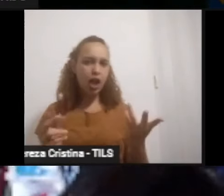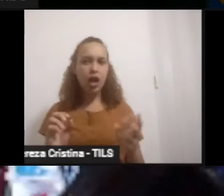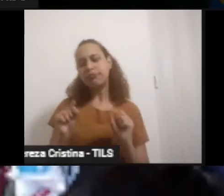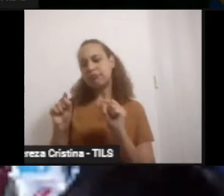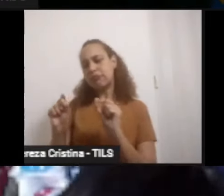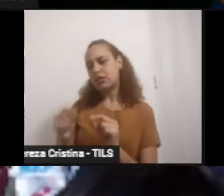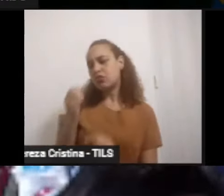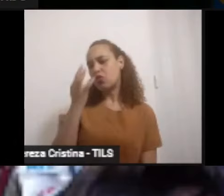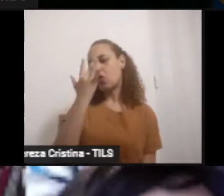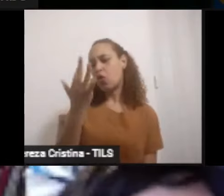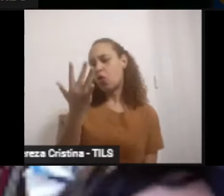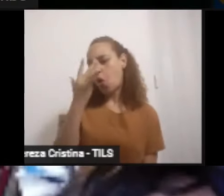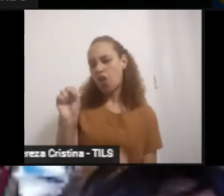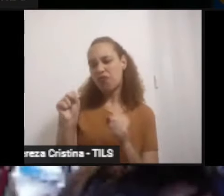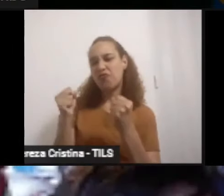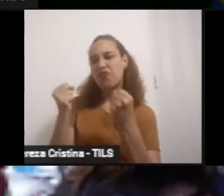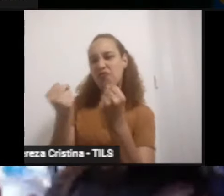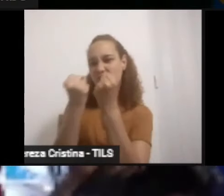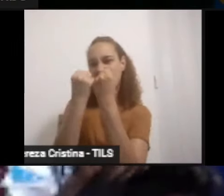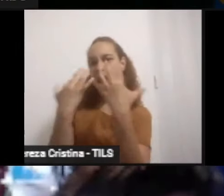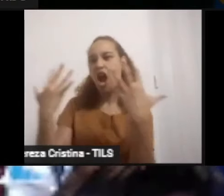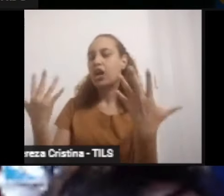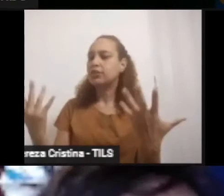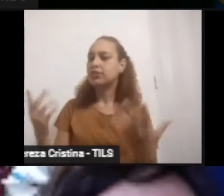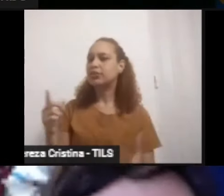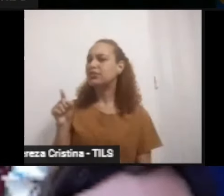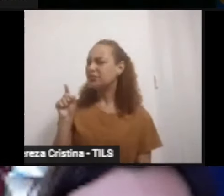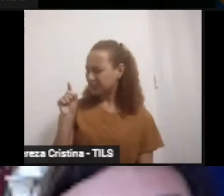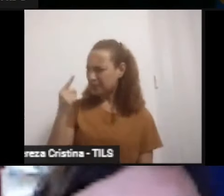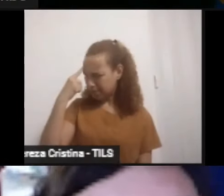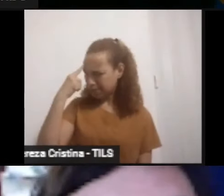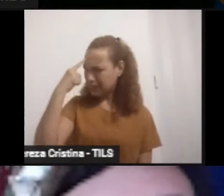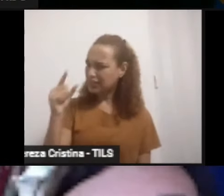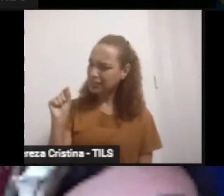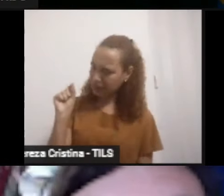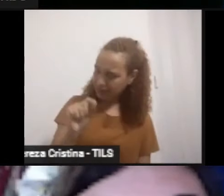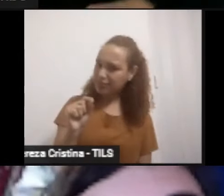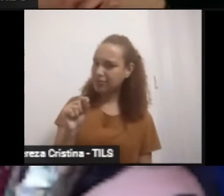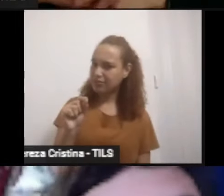bem vibrantes. Uhum. Então, você pensou nisso,